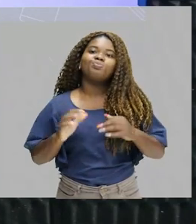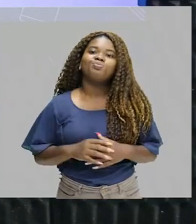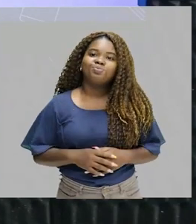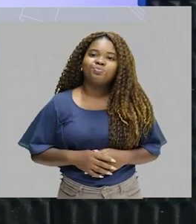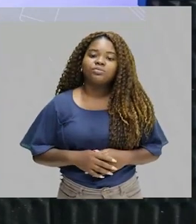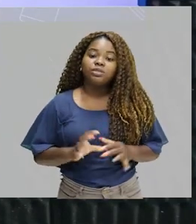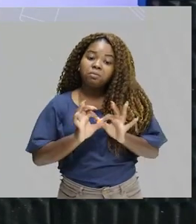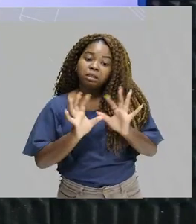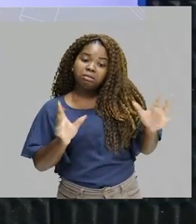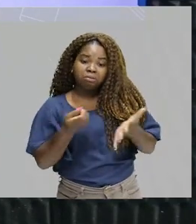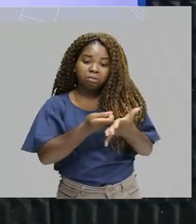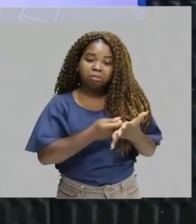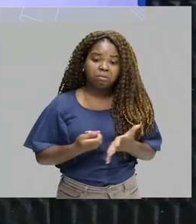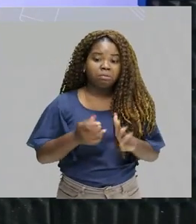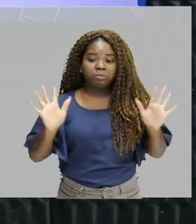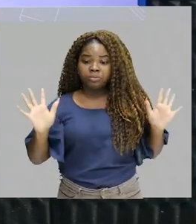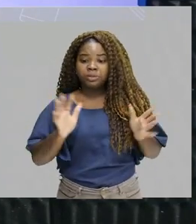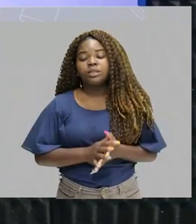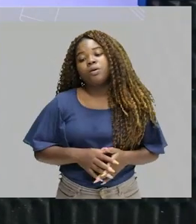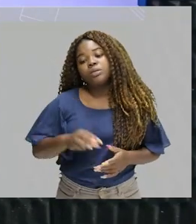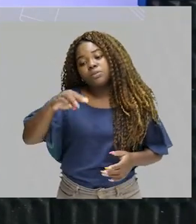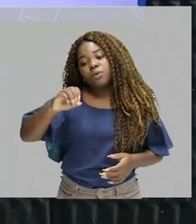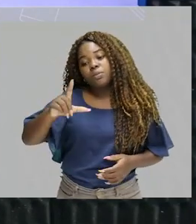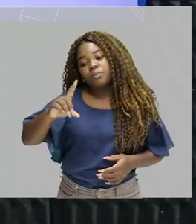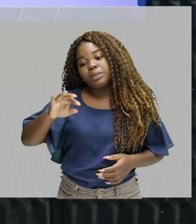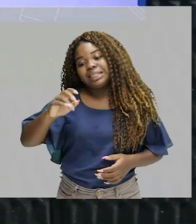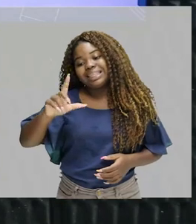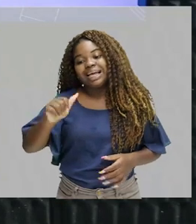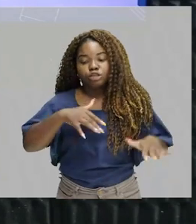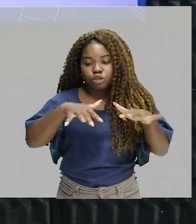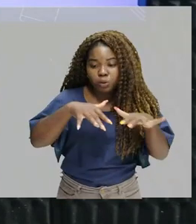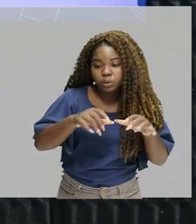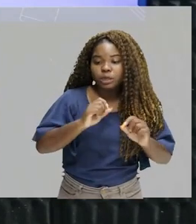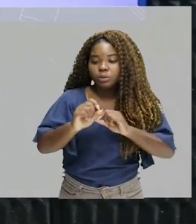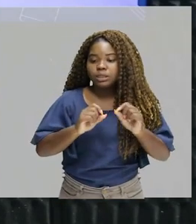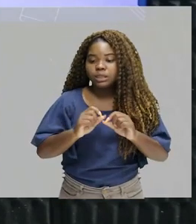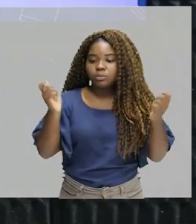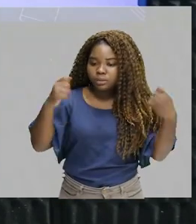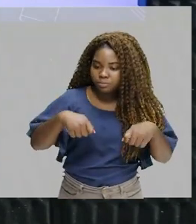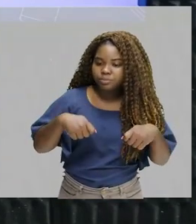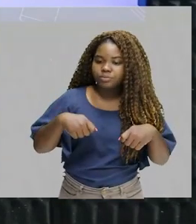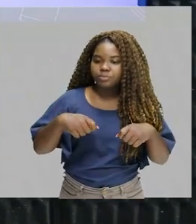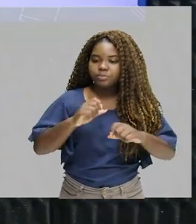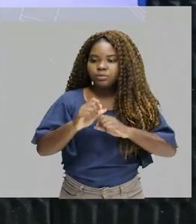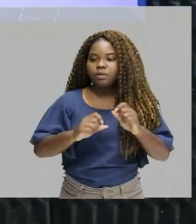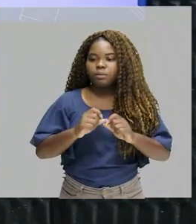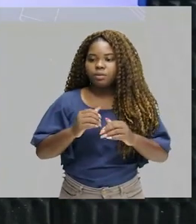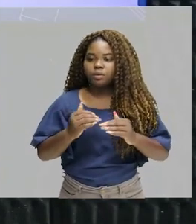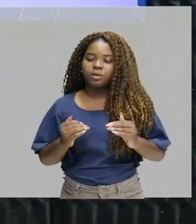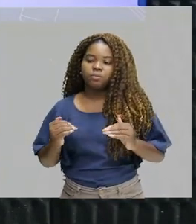ascensão Ok então é isso que é mobilidade é a capacidade de moverse ou cima